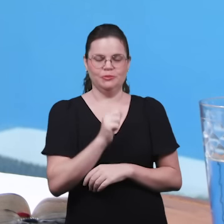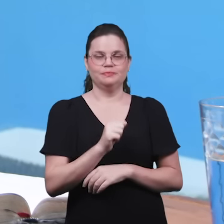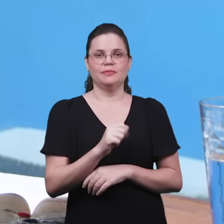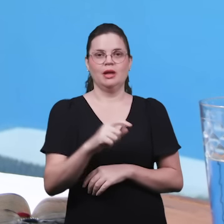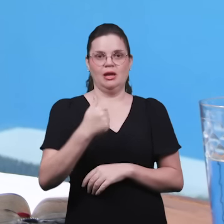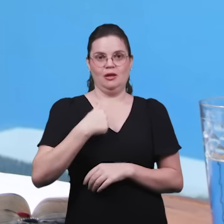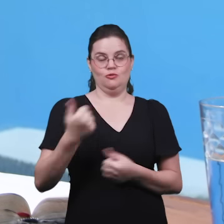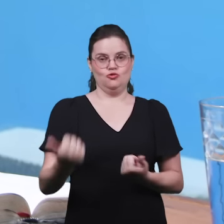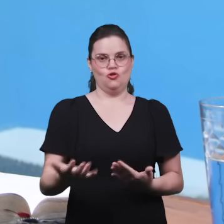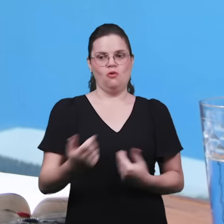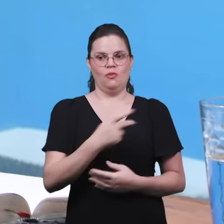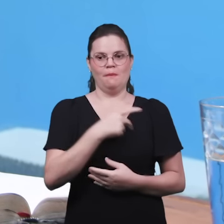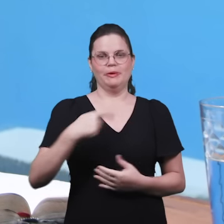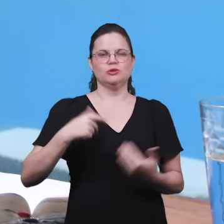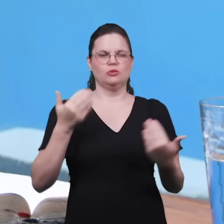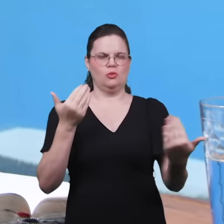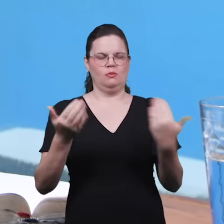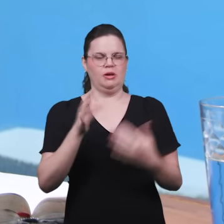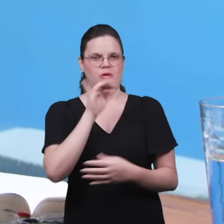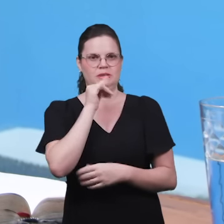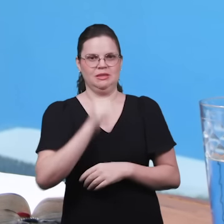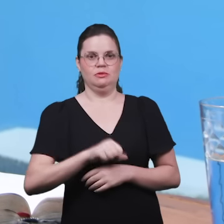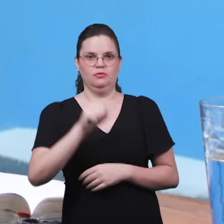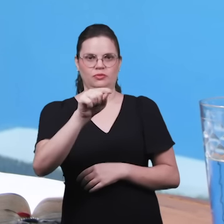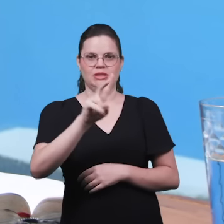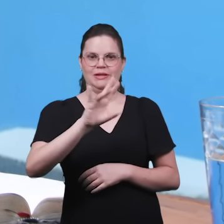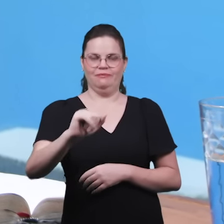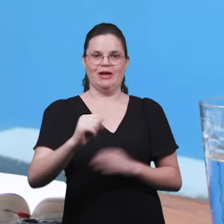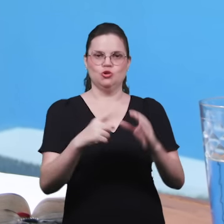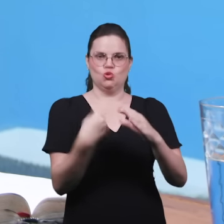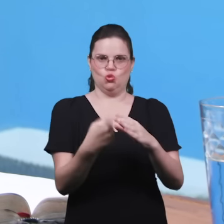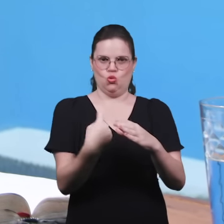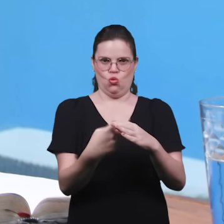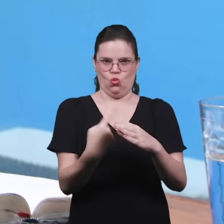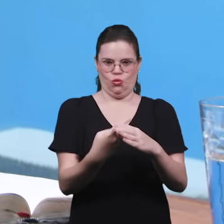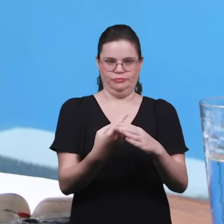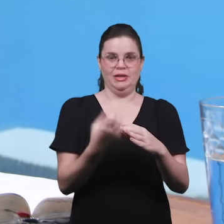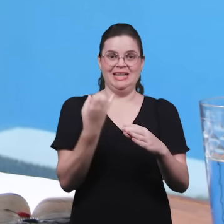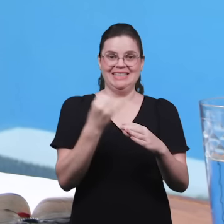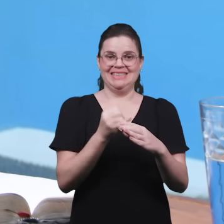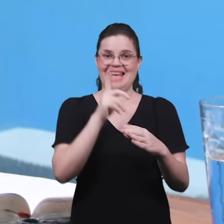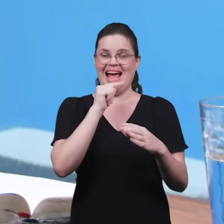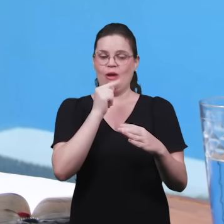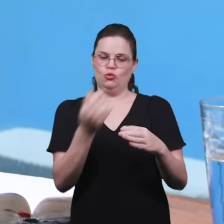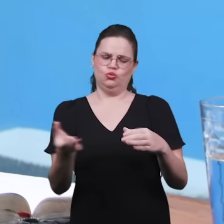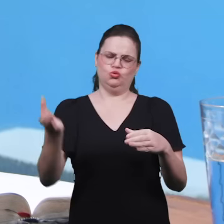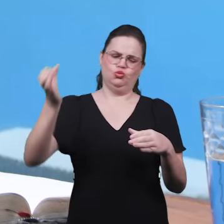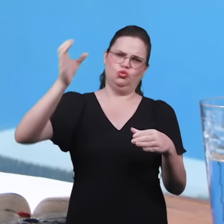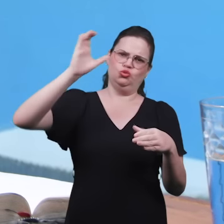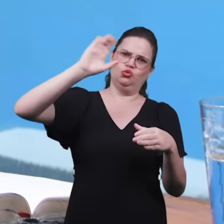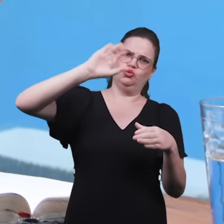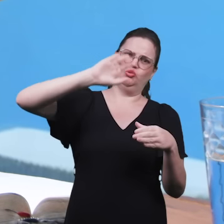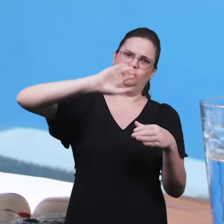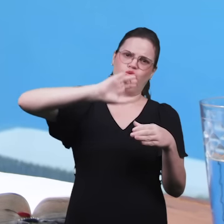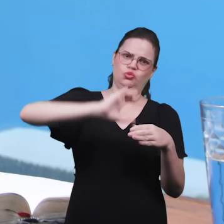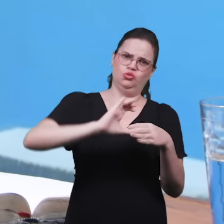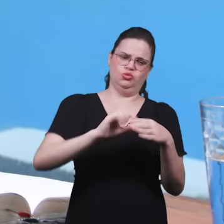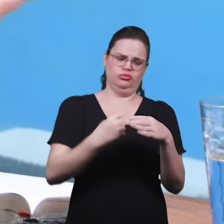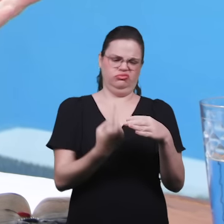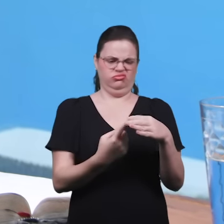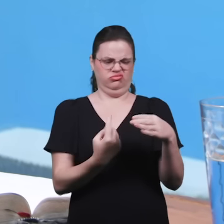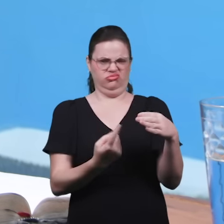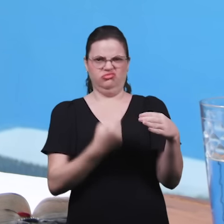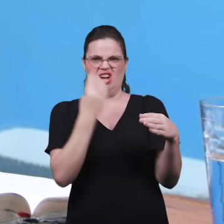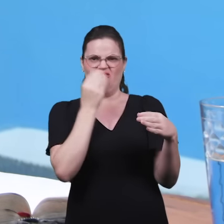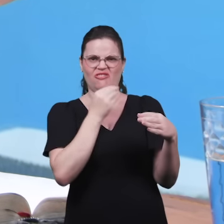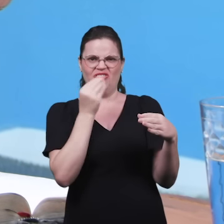eu era jovem, um pastor fez. Você vai servir um suco a uma pessoa, mas se você botar muita água, aquilo fica um suco muito